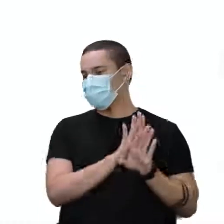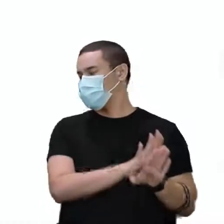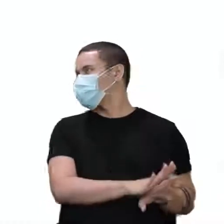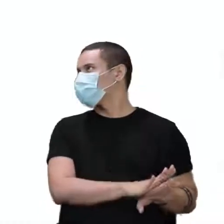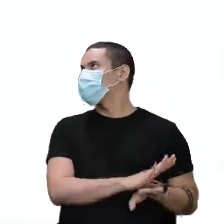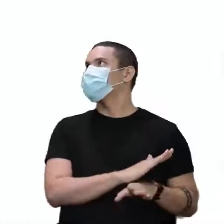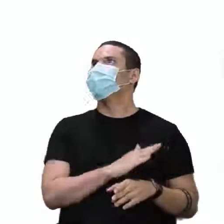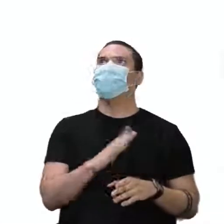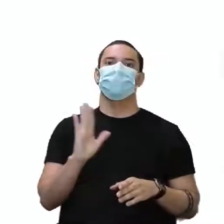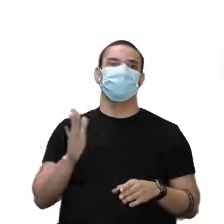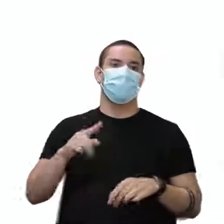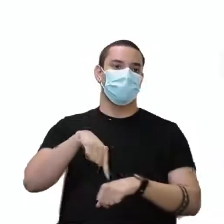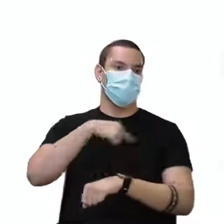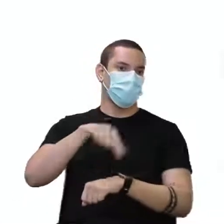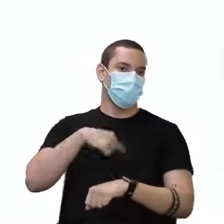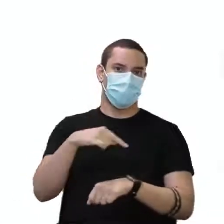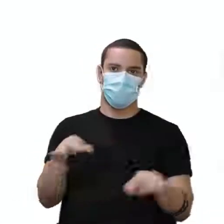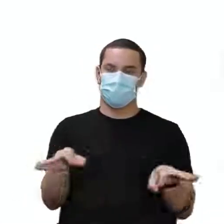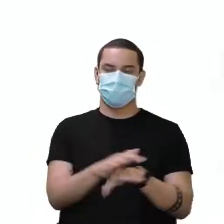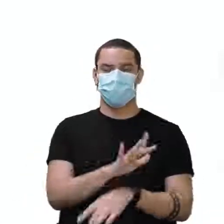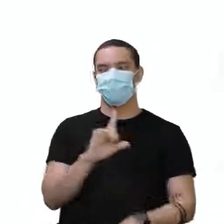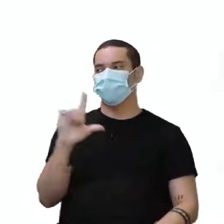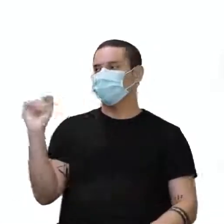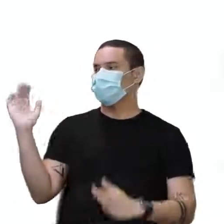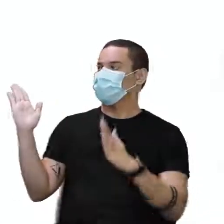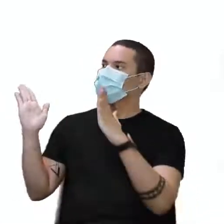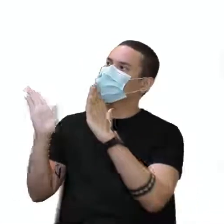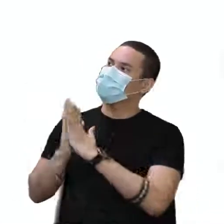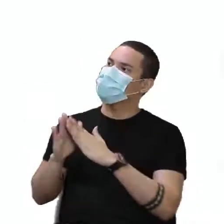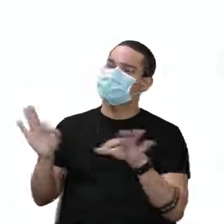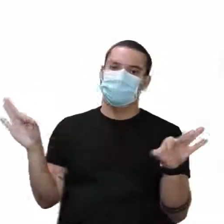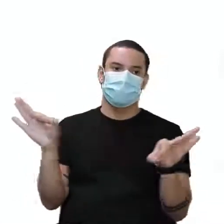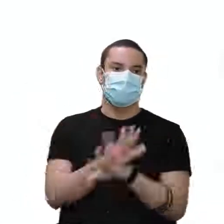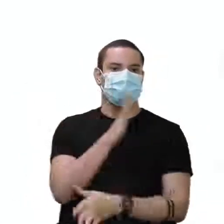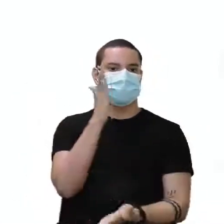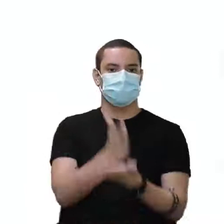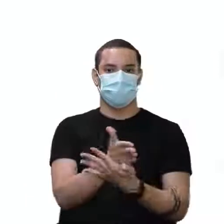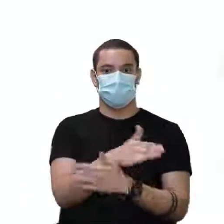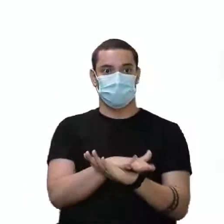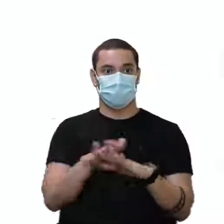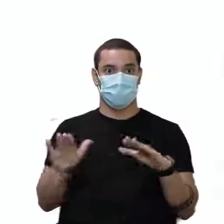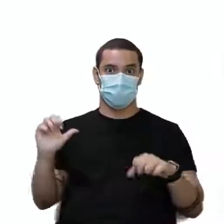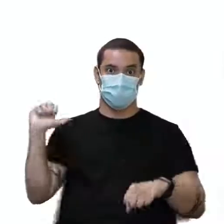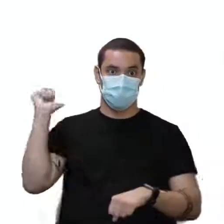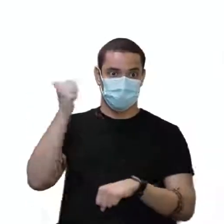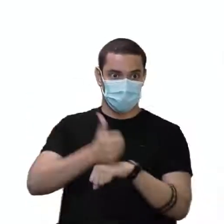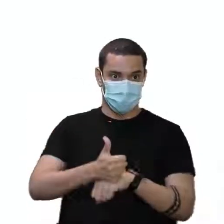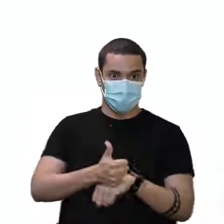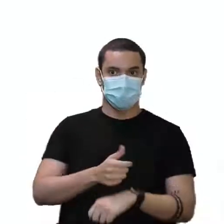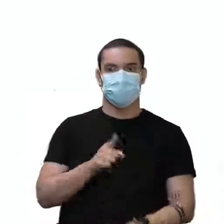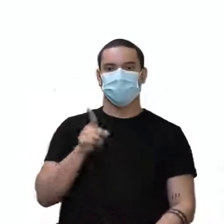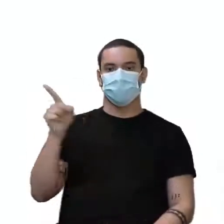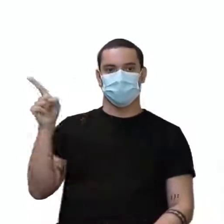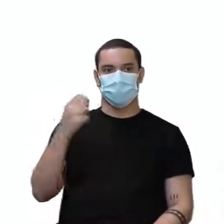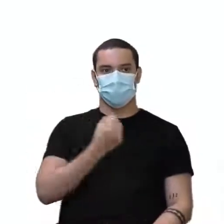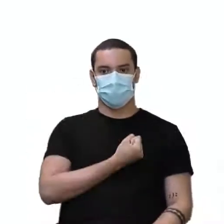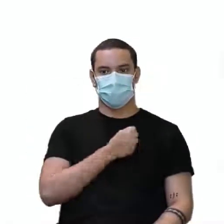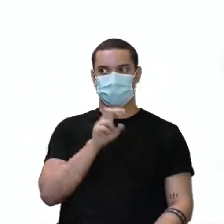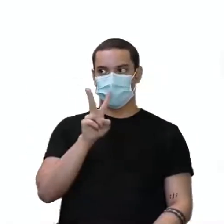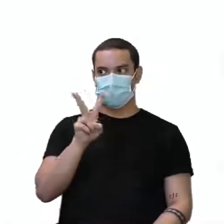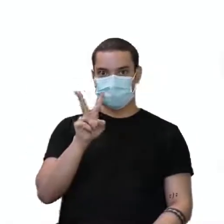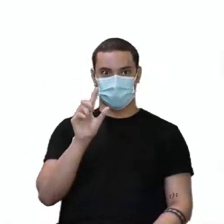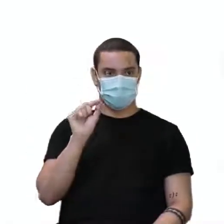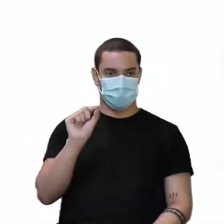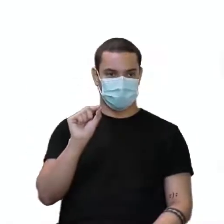não tem mais essa obrigação, você não tá mais no trabalho, ainda não tem mais hora de trabalho, é mais ou menos assim. Já aqui na 2, olha